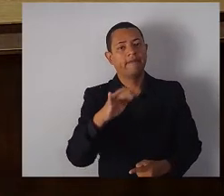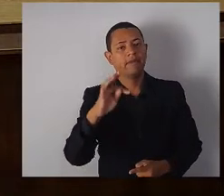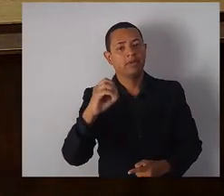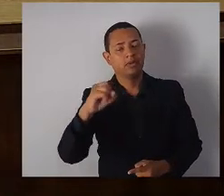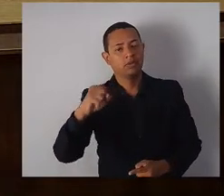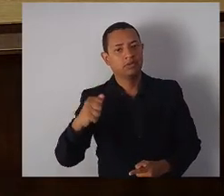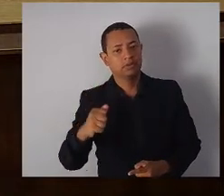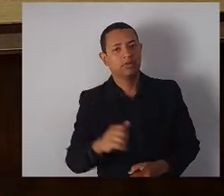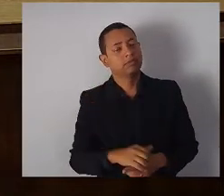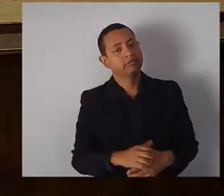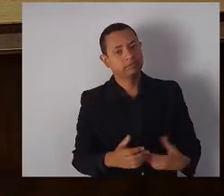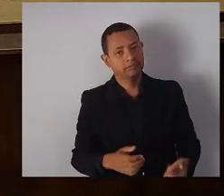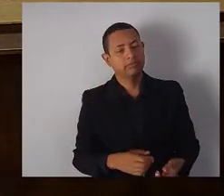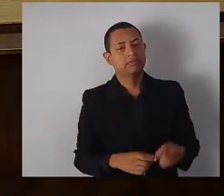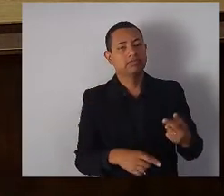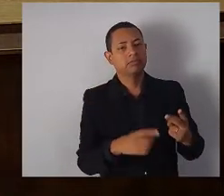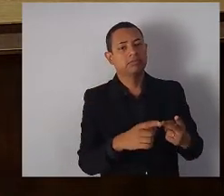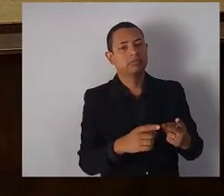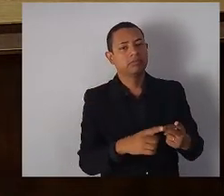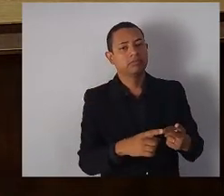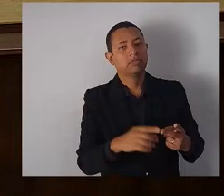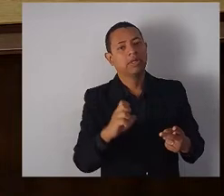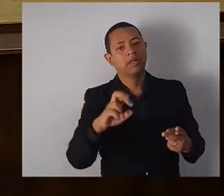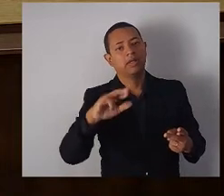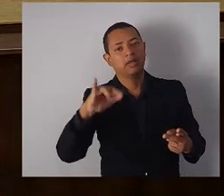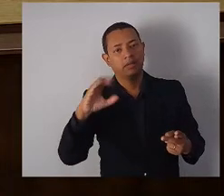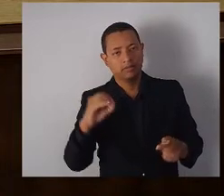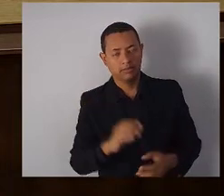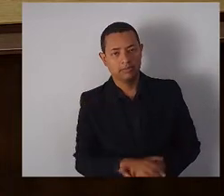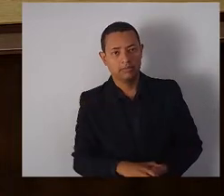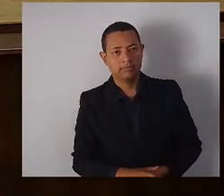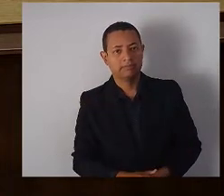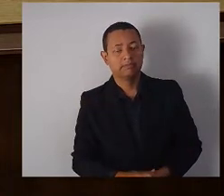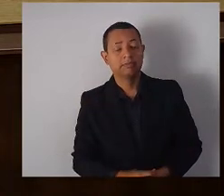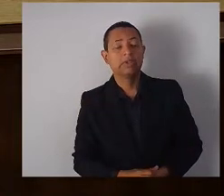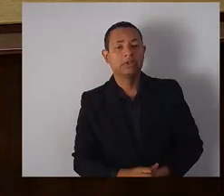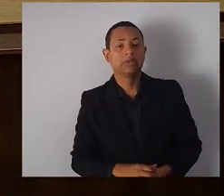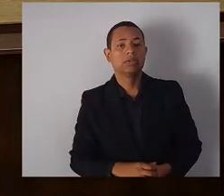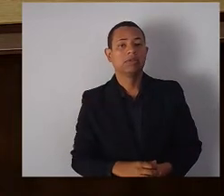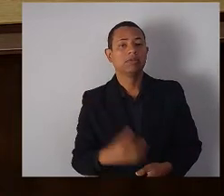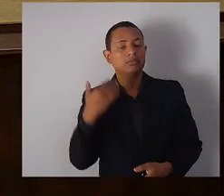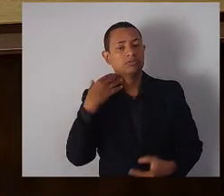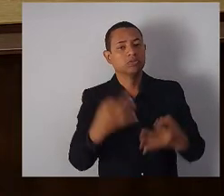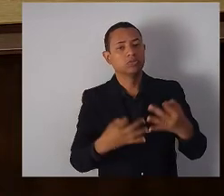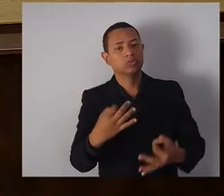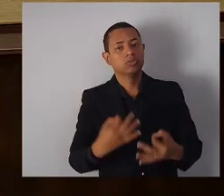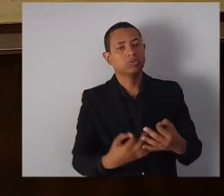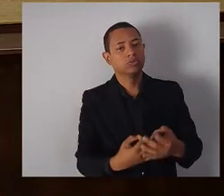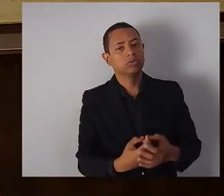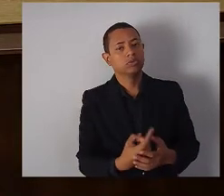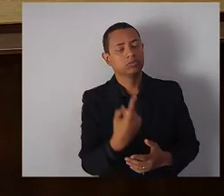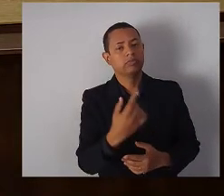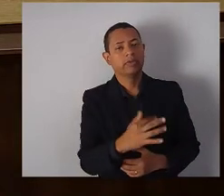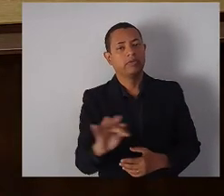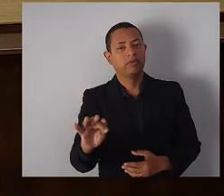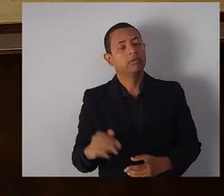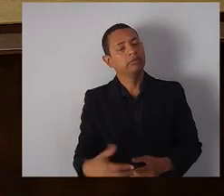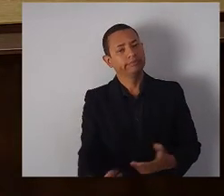Rogério Feitosa e o doutor Érico, e 1 juiz federal, que no caso aqui o desembargador,